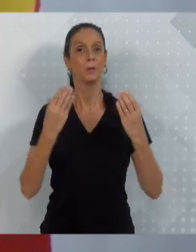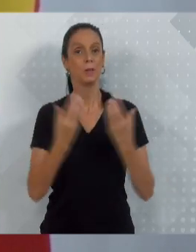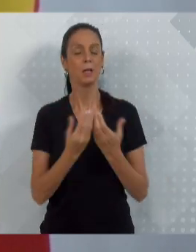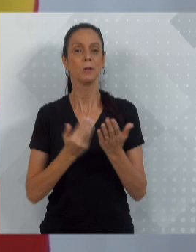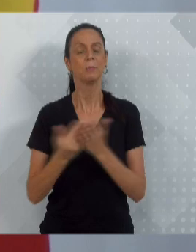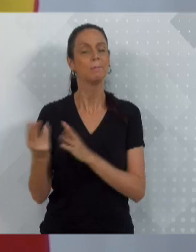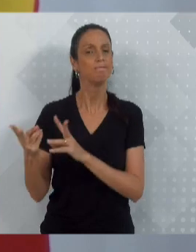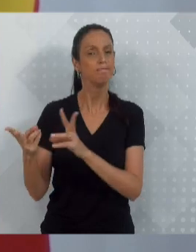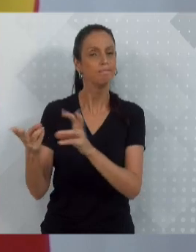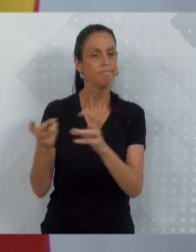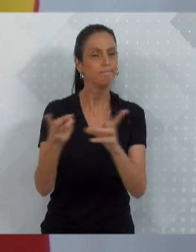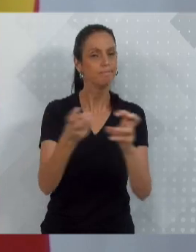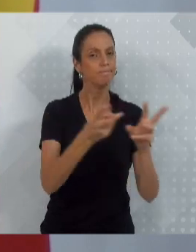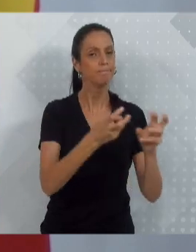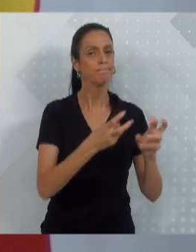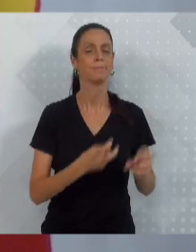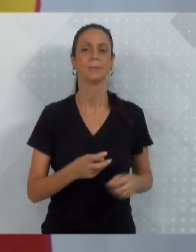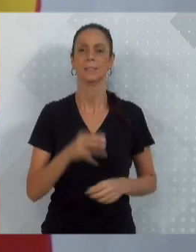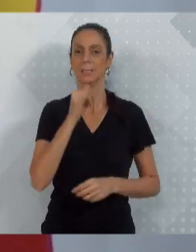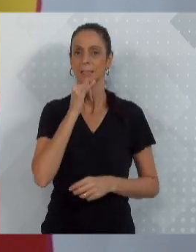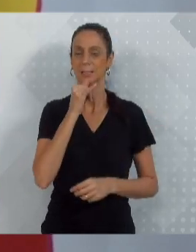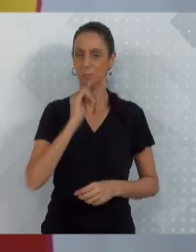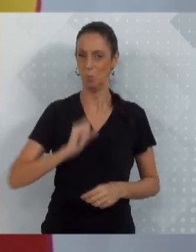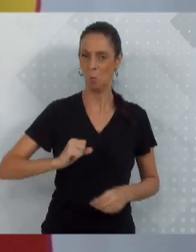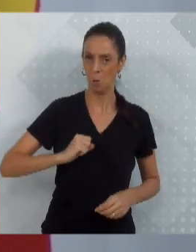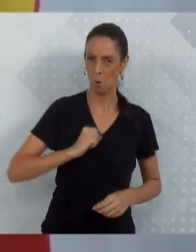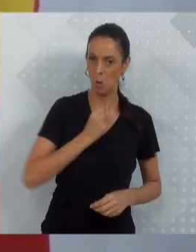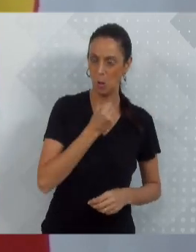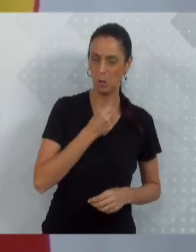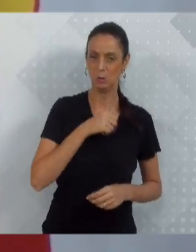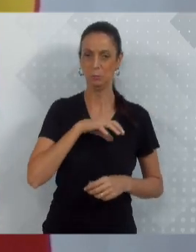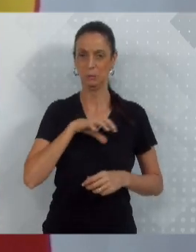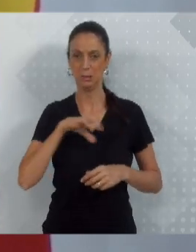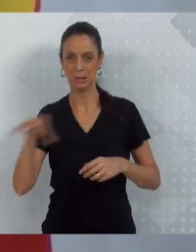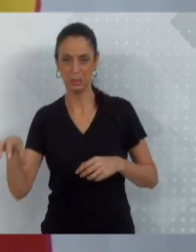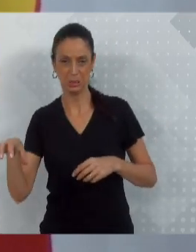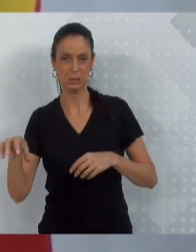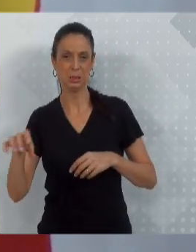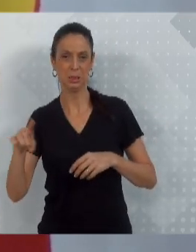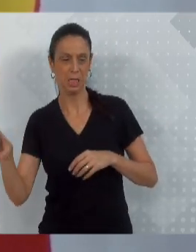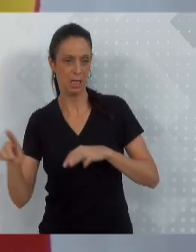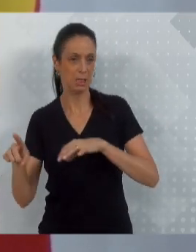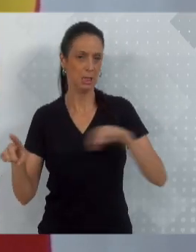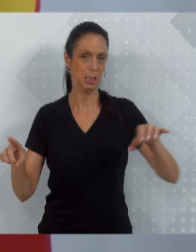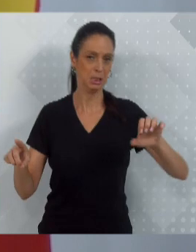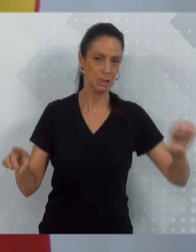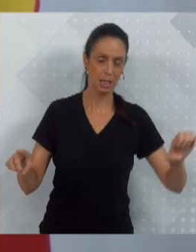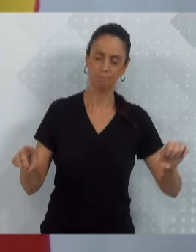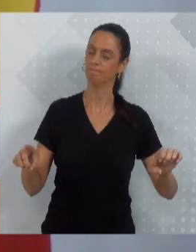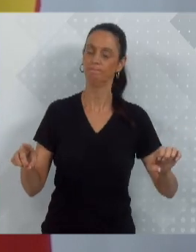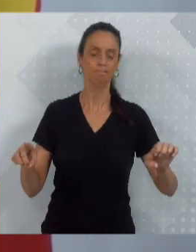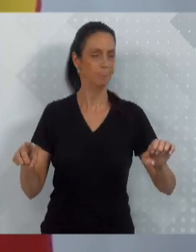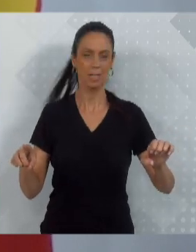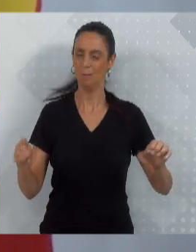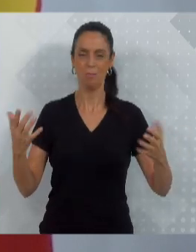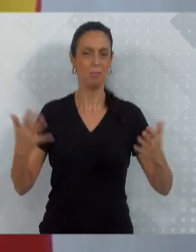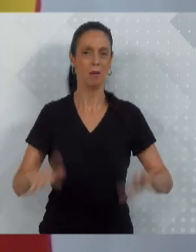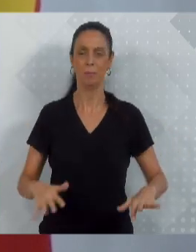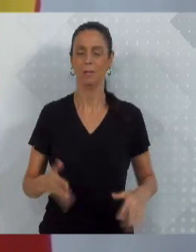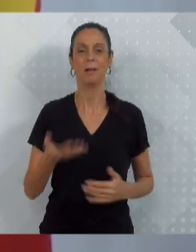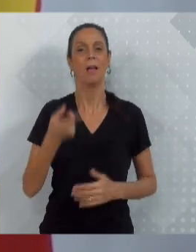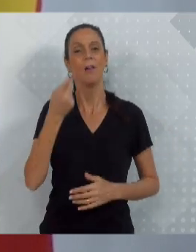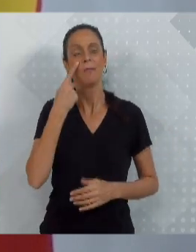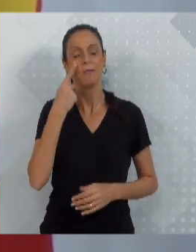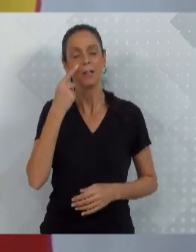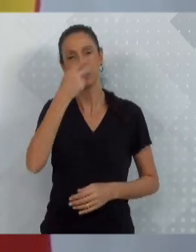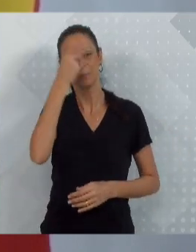mais que não é em cima do ódio, da polarização odiosa que a gente vai resolver nada, mas é em cima do trabalho sério, do trabalho de dia após dia para que a